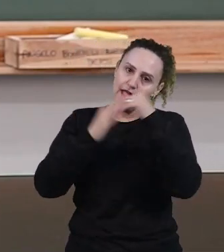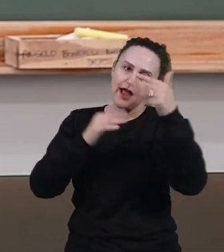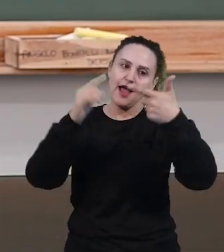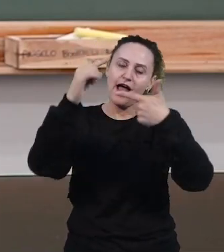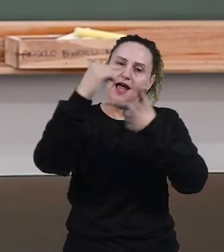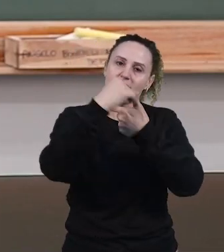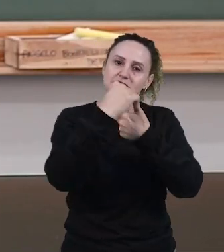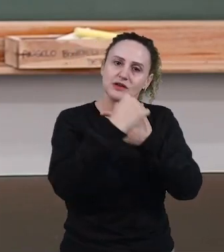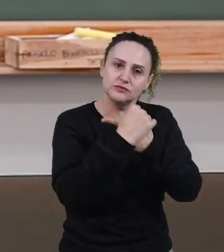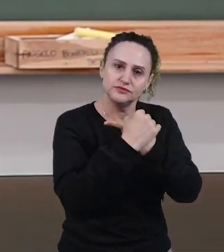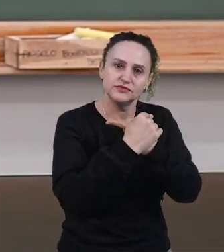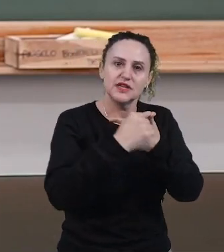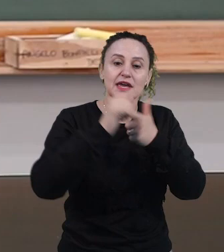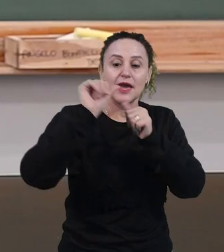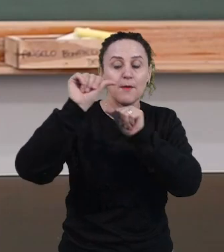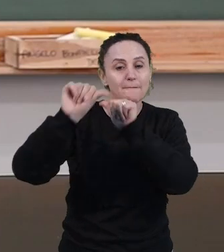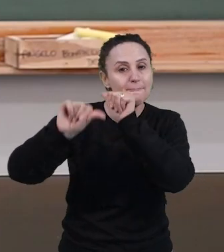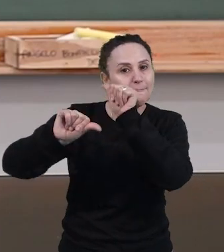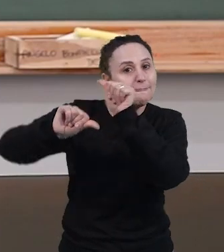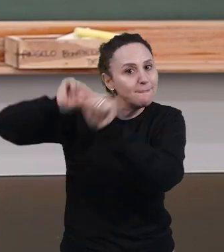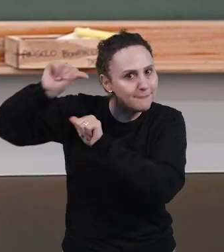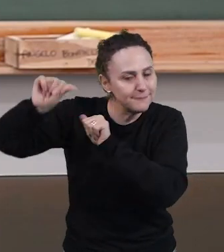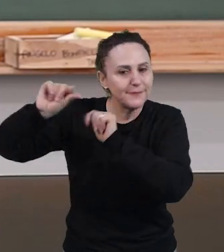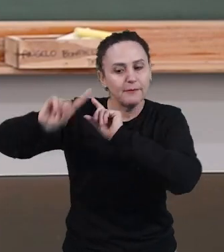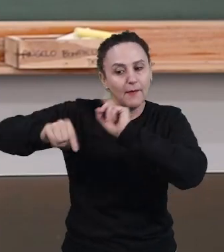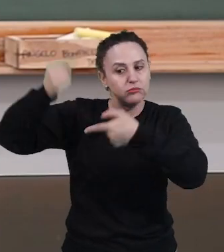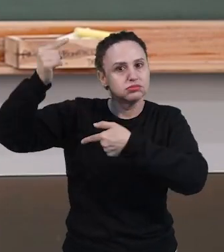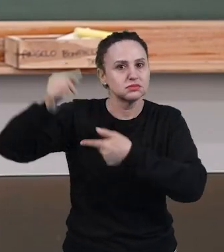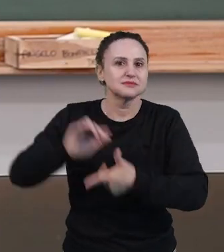uma reestruturação e é bem difícil, tá?